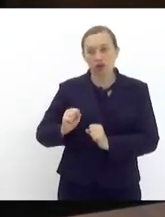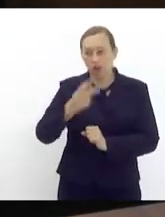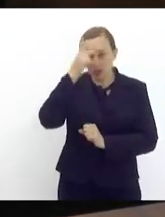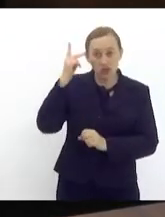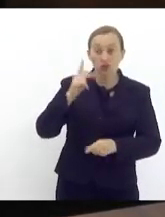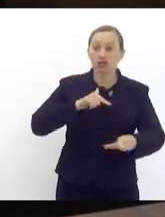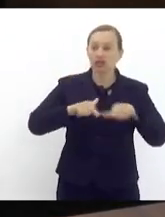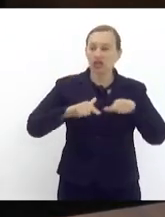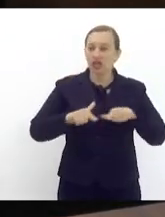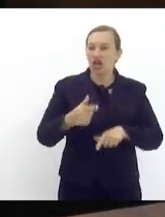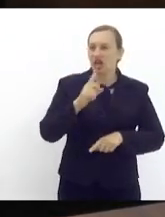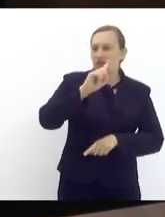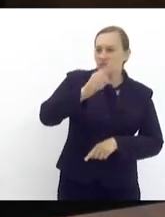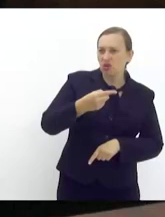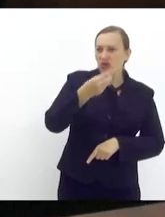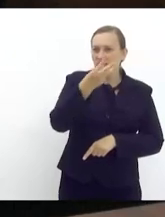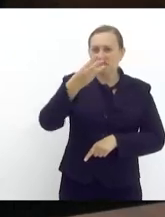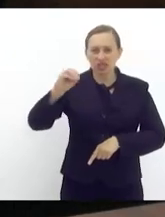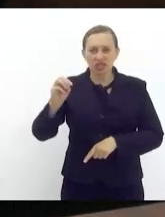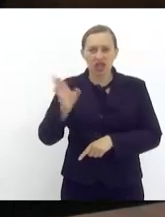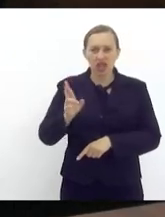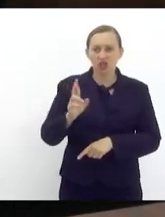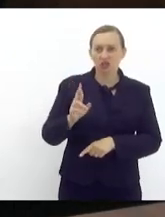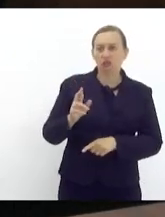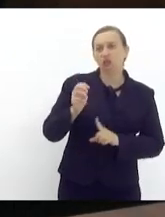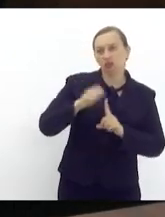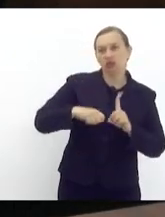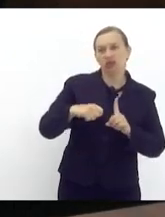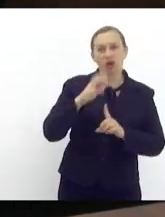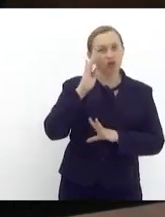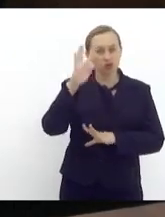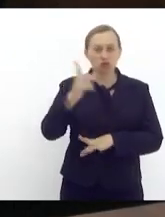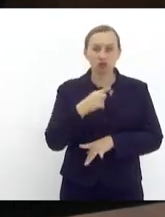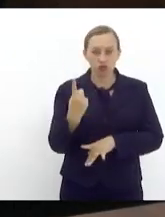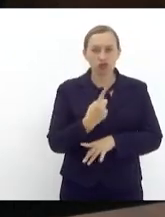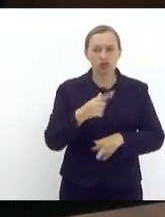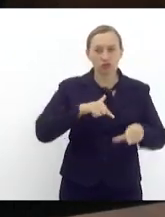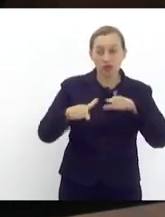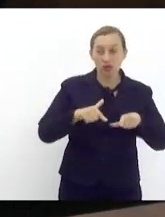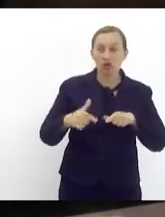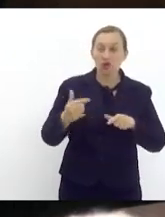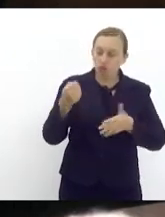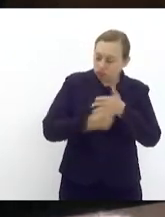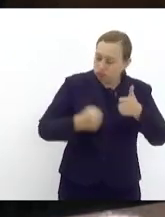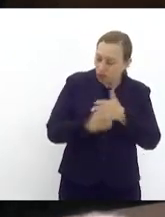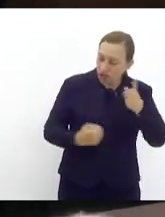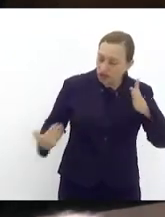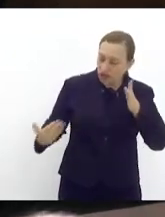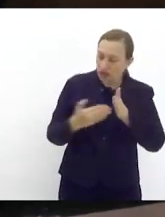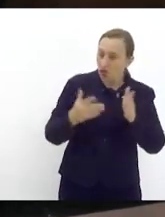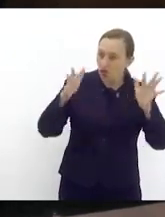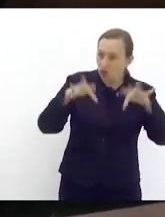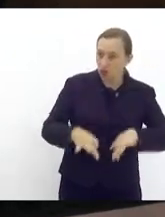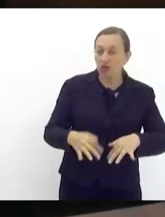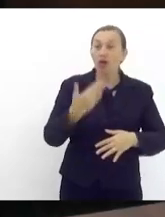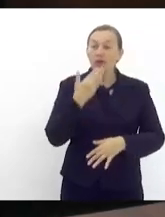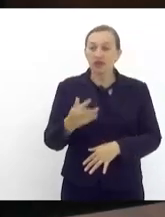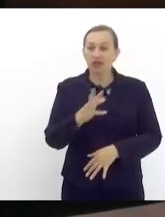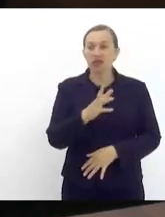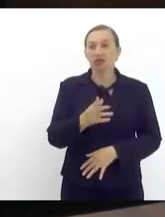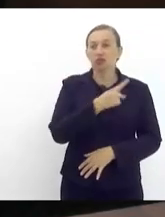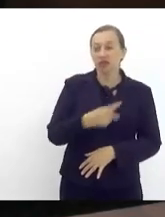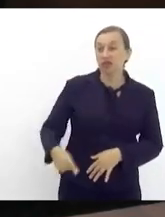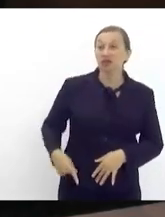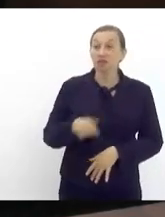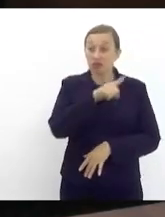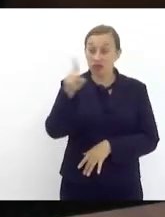ganha R$ 1.300 por mês. É o sonho do trabalhador. Então, nós vamos lutar até o fim. Eu estou pedindo ao presidente aqui, para vocês tomarem conhecimento,